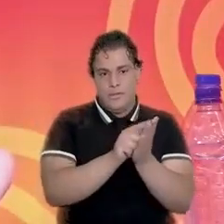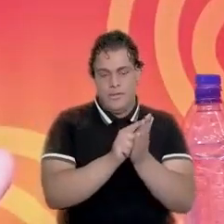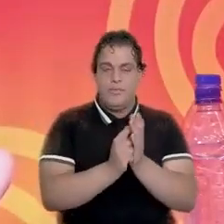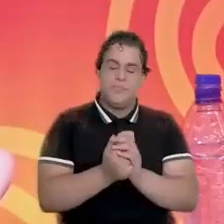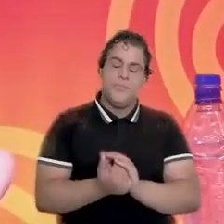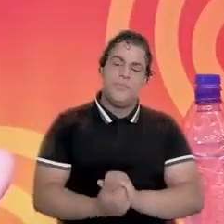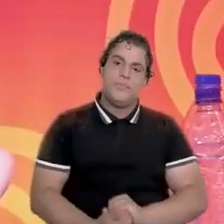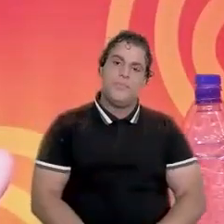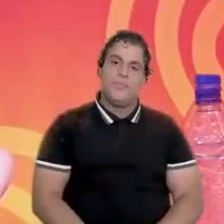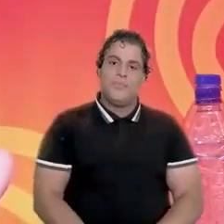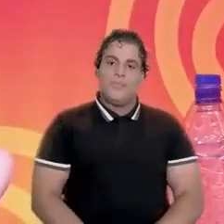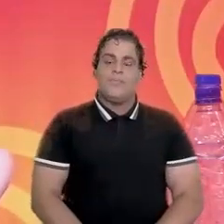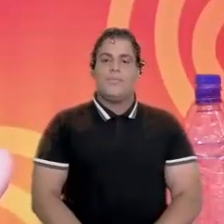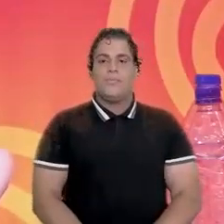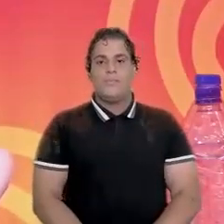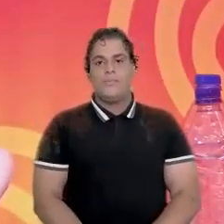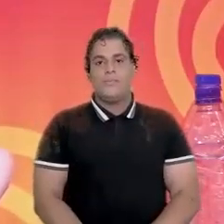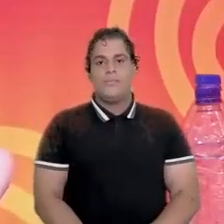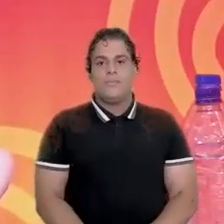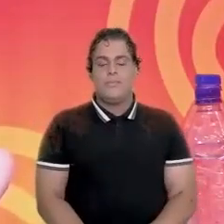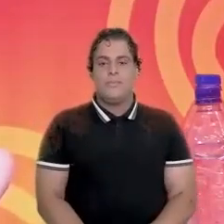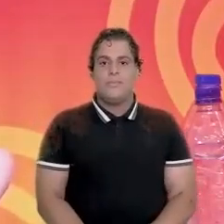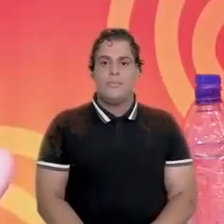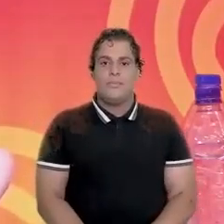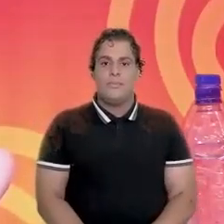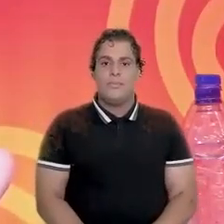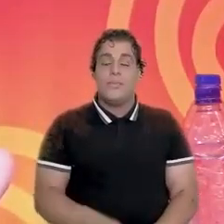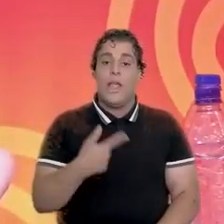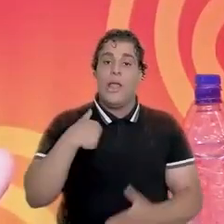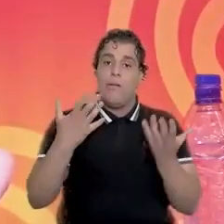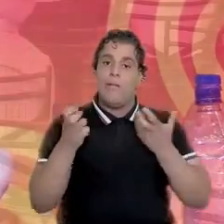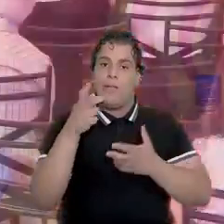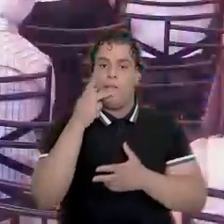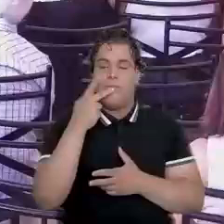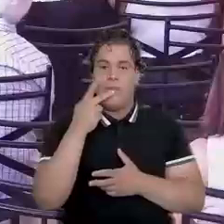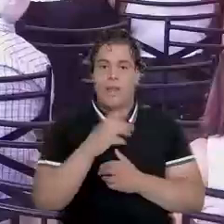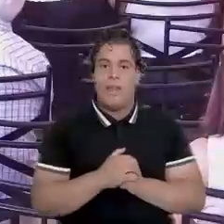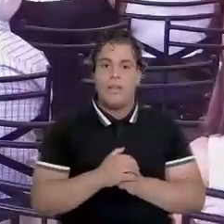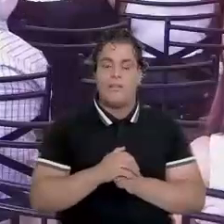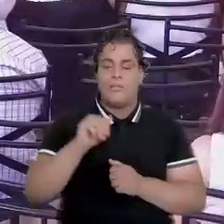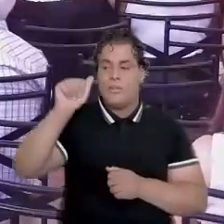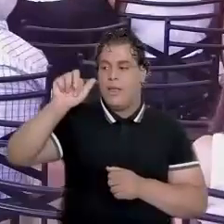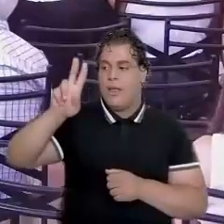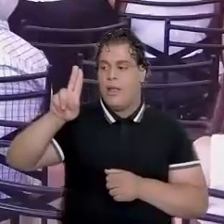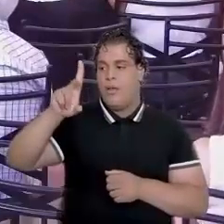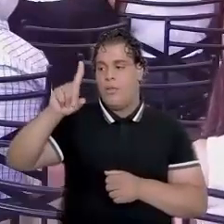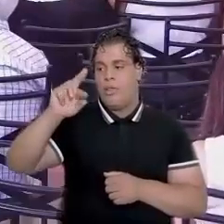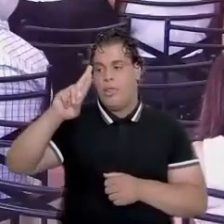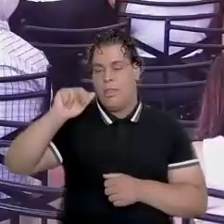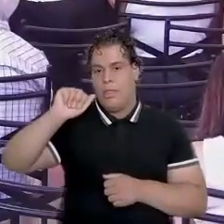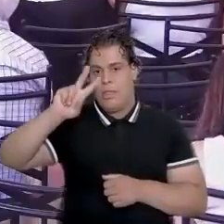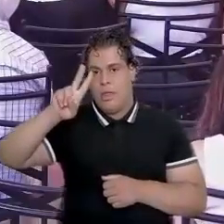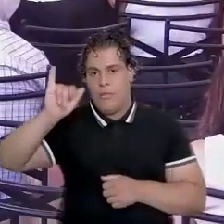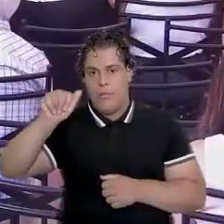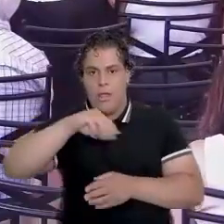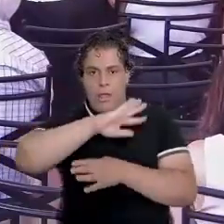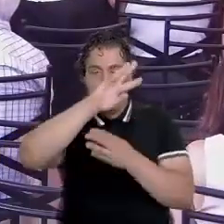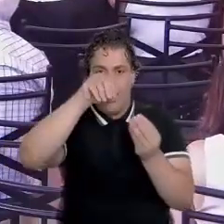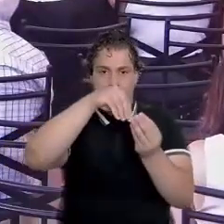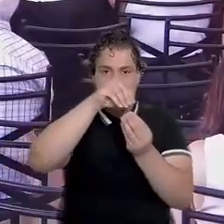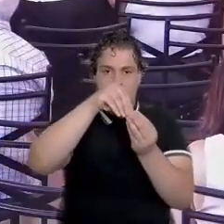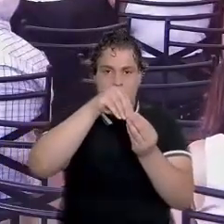a Sônia Martins com Alma Sertaneja. Eu quero falar sobre essa Aldrávia, a síntese poética. É